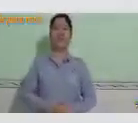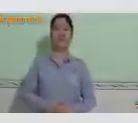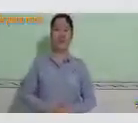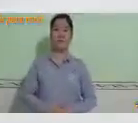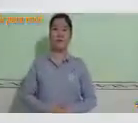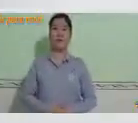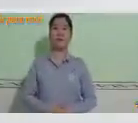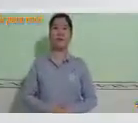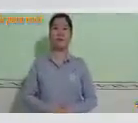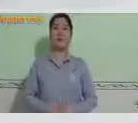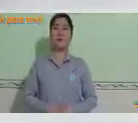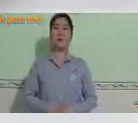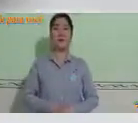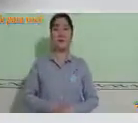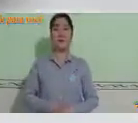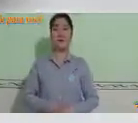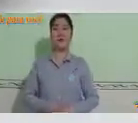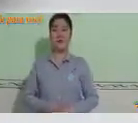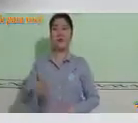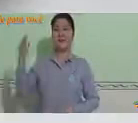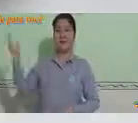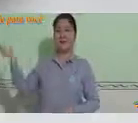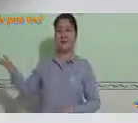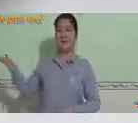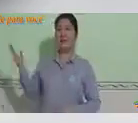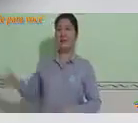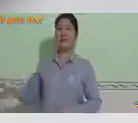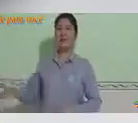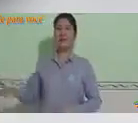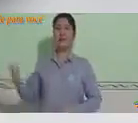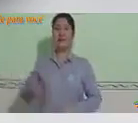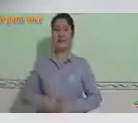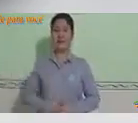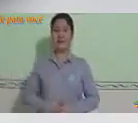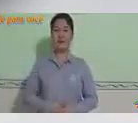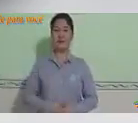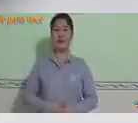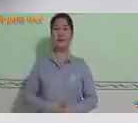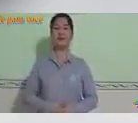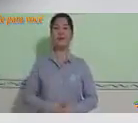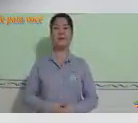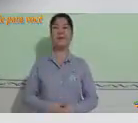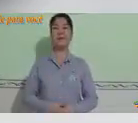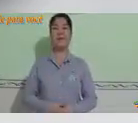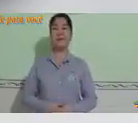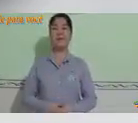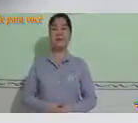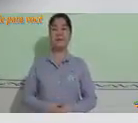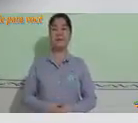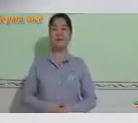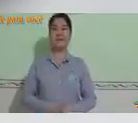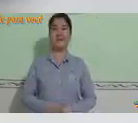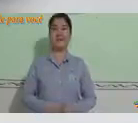Além disso, verificaram que no grupo que houve alteração para não se produzir azestrina, mesmo que o exercício